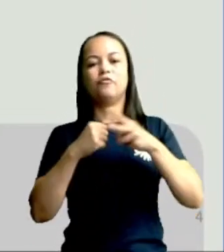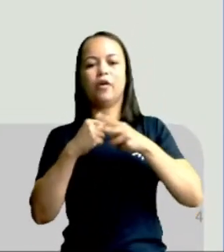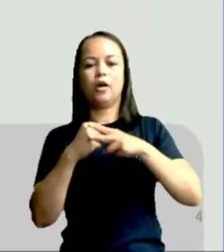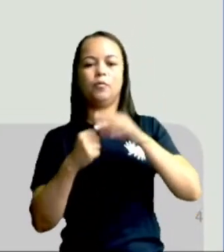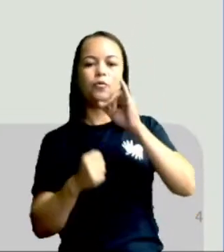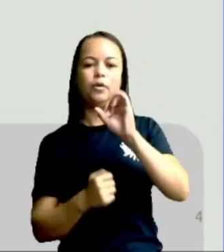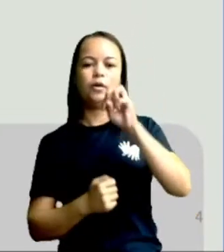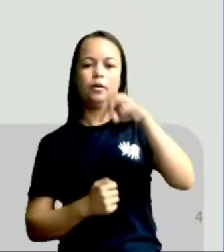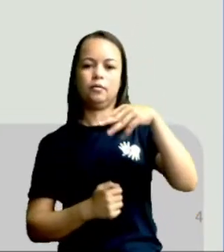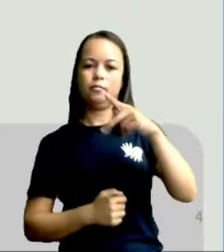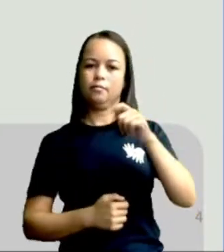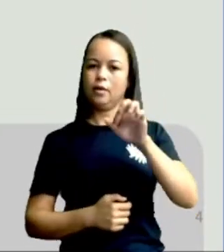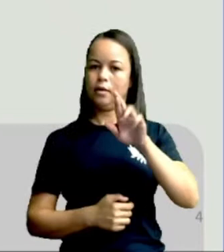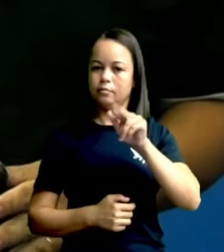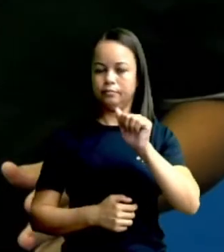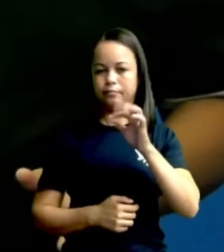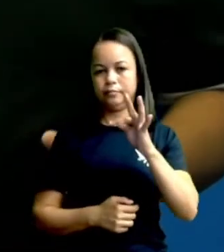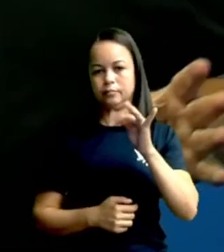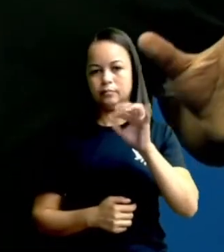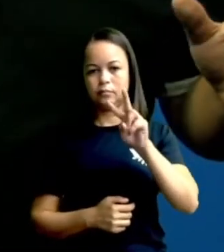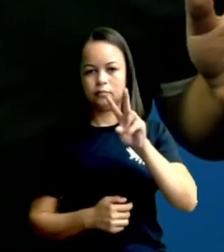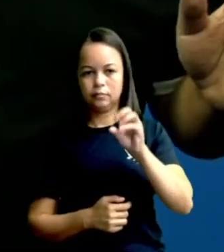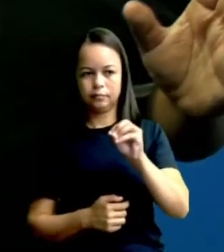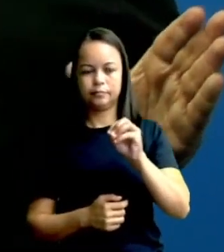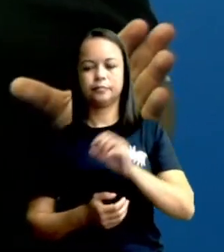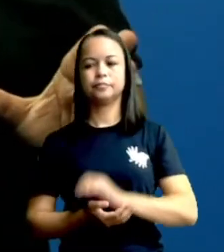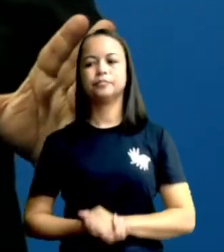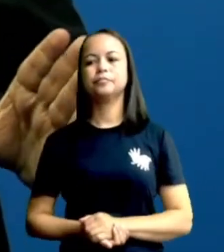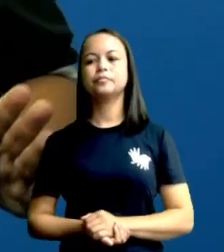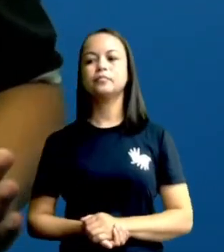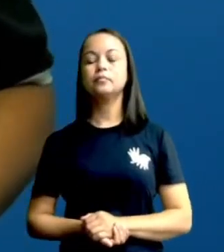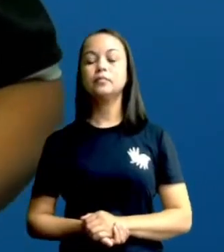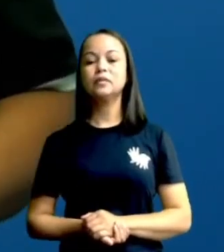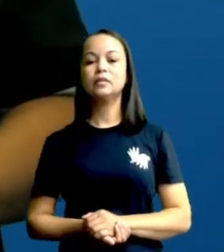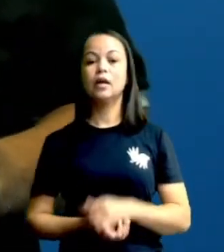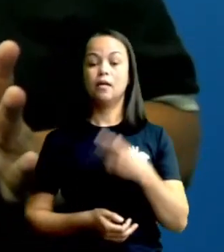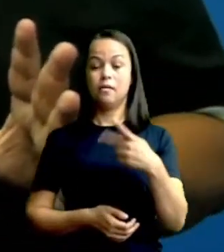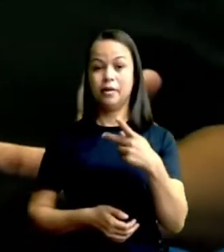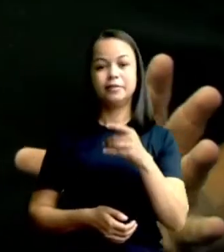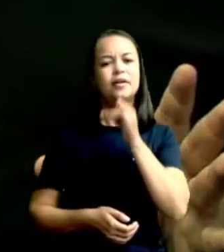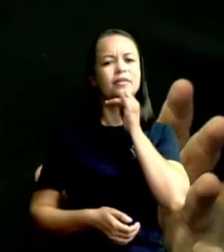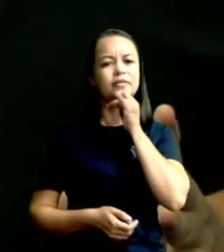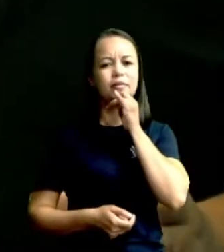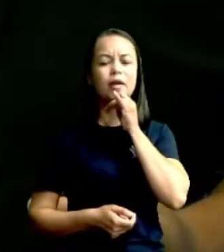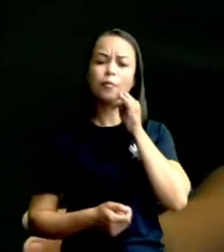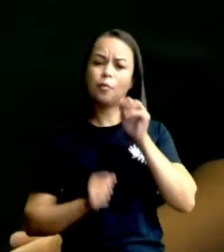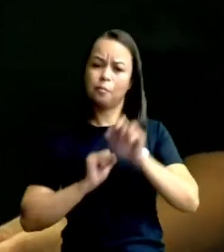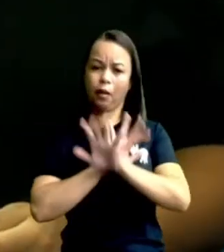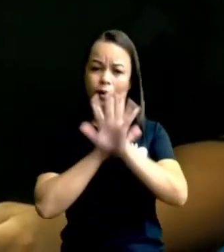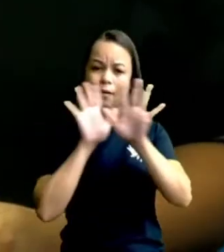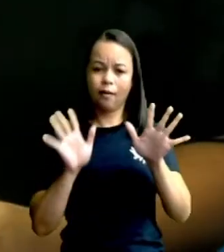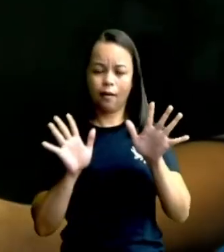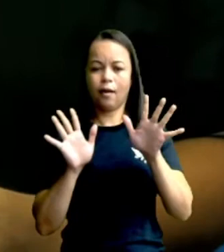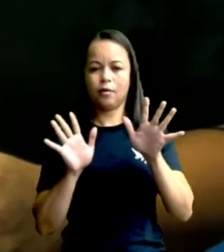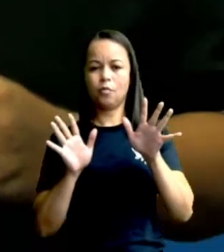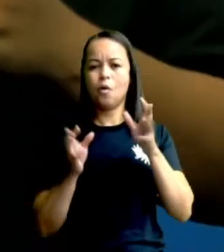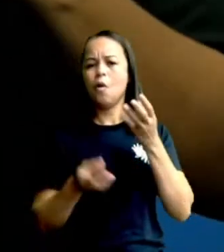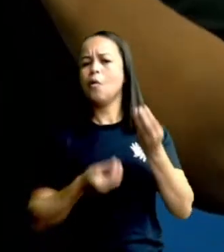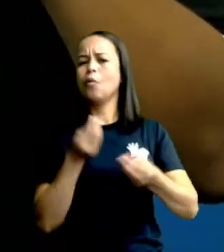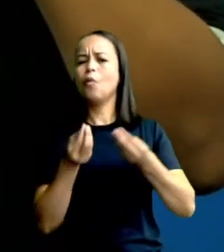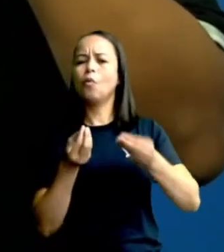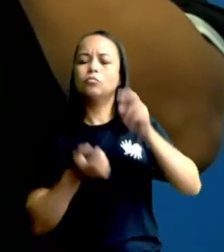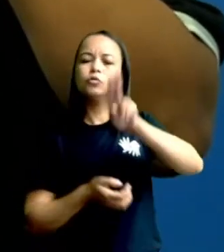tá bom, gente? Volta aqui. Esses exemplos deixam bem claro como